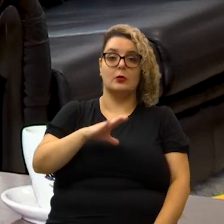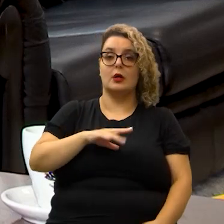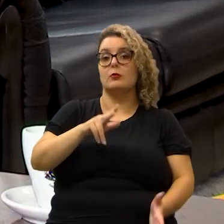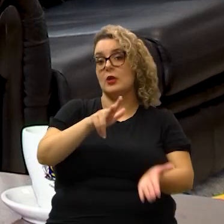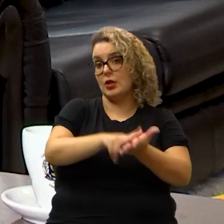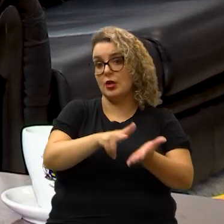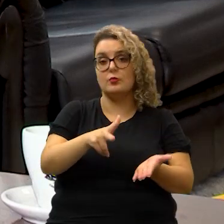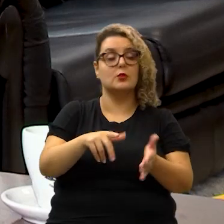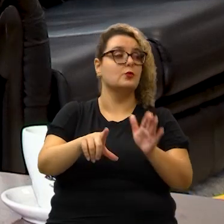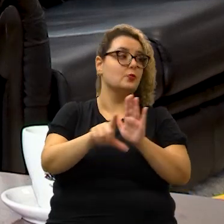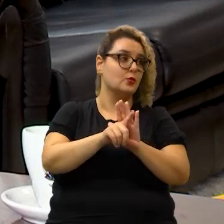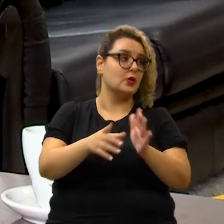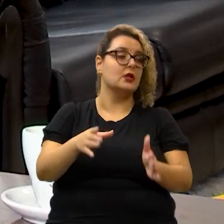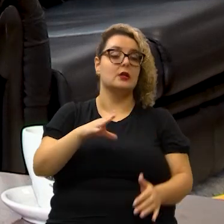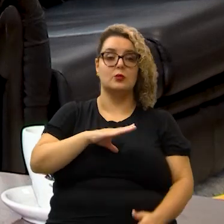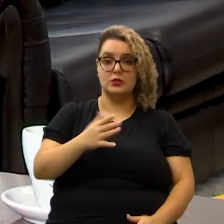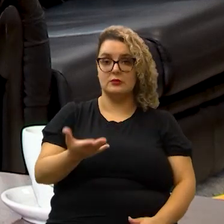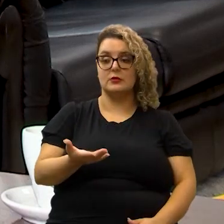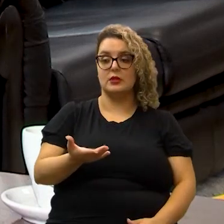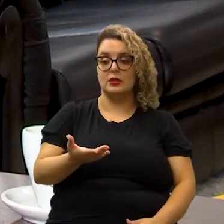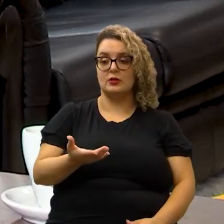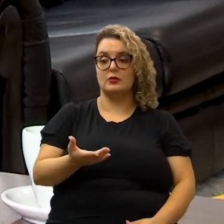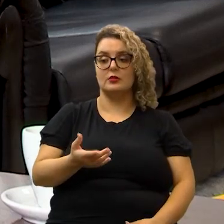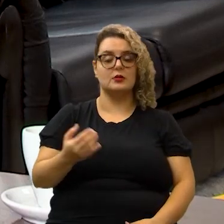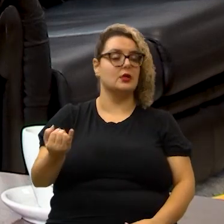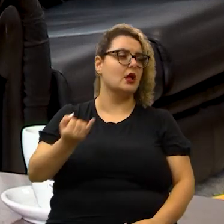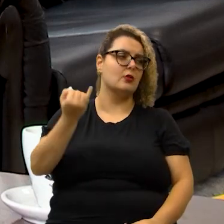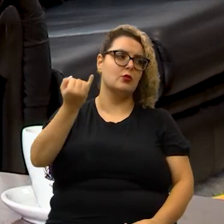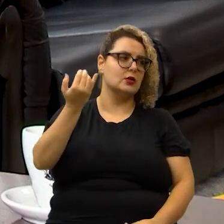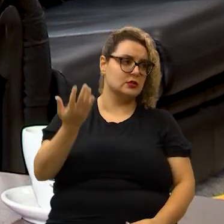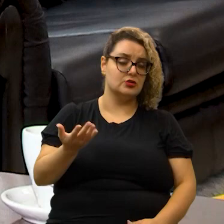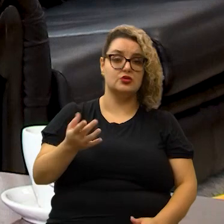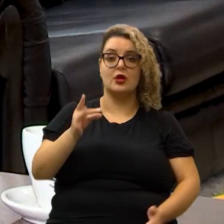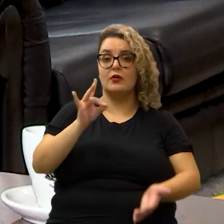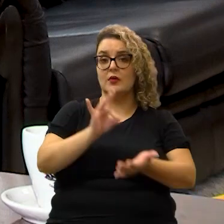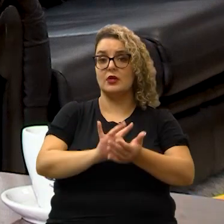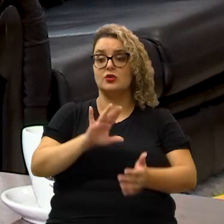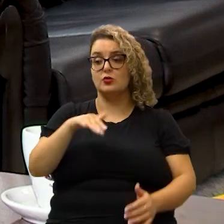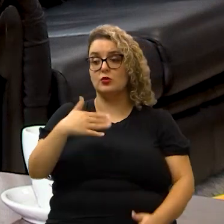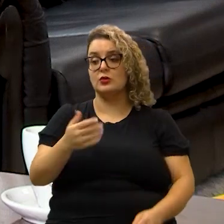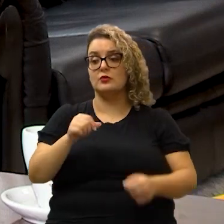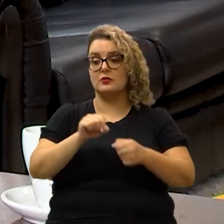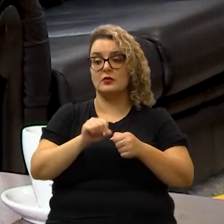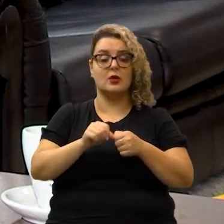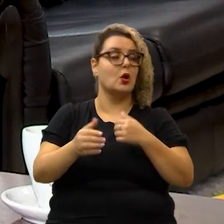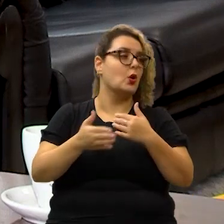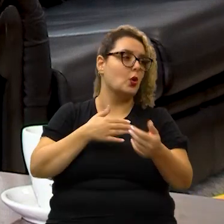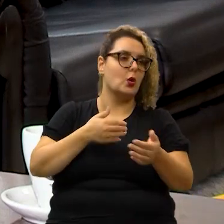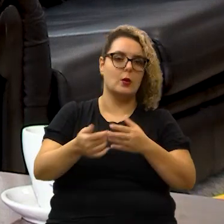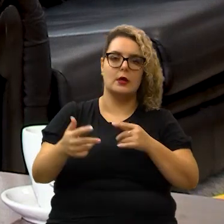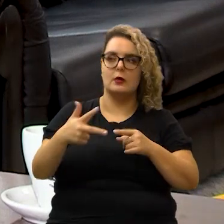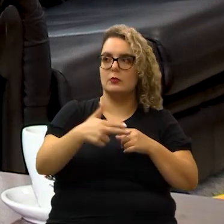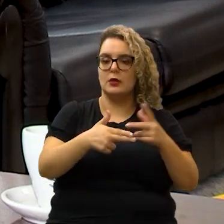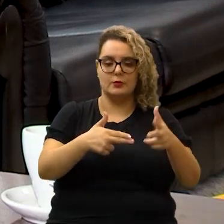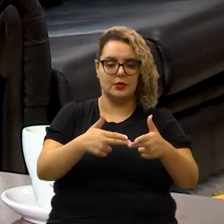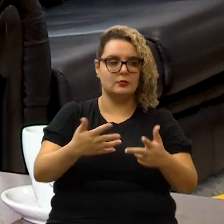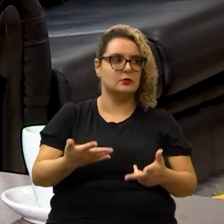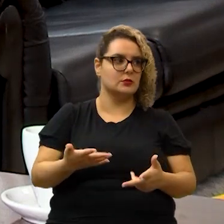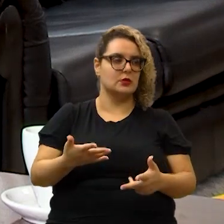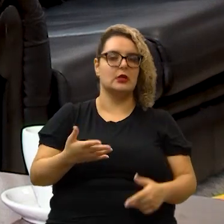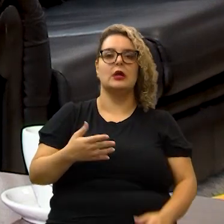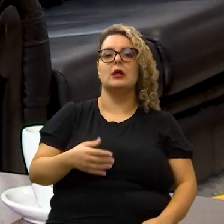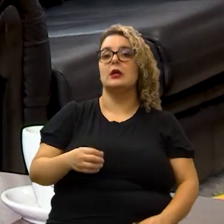lei municipal, que é fundamental. Na verdade, quando você vai fazer qualquer intervenção, a criar uma